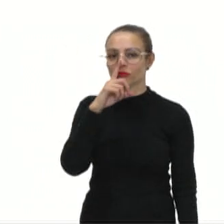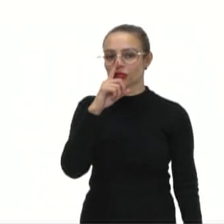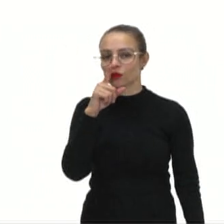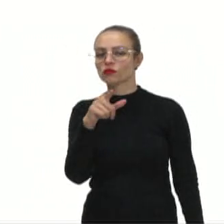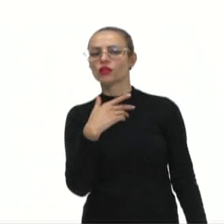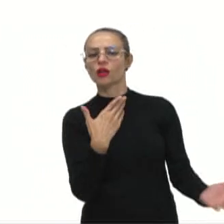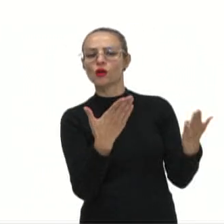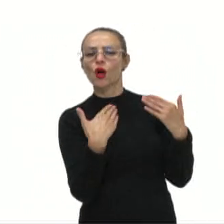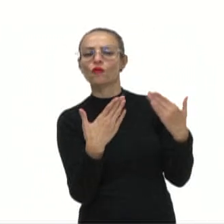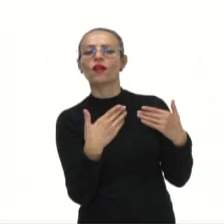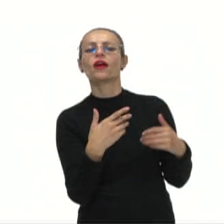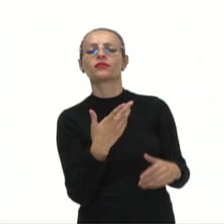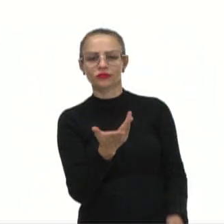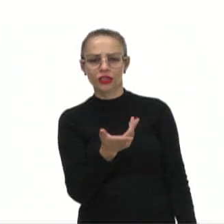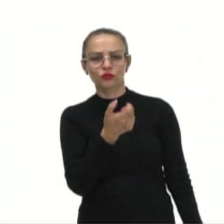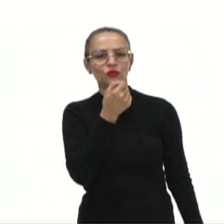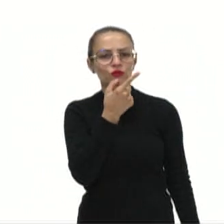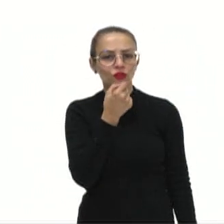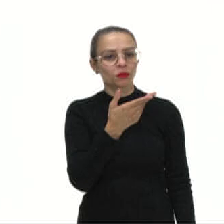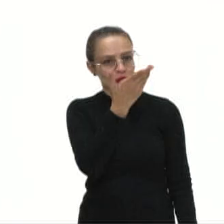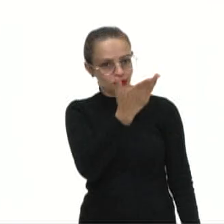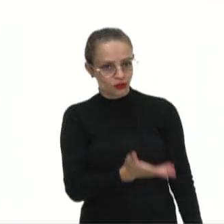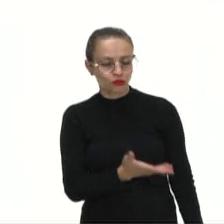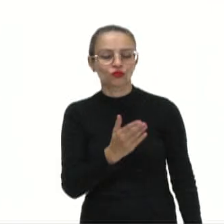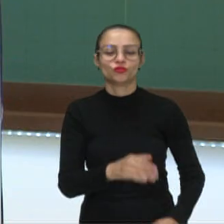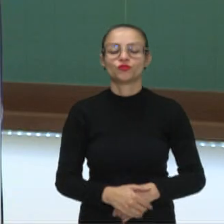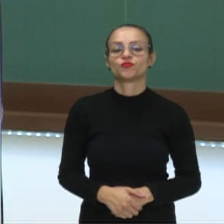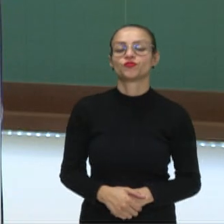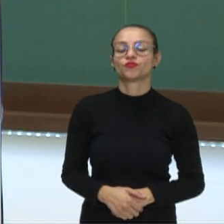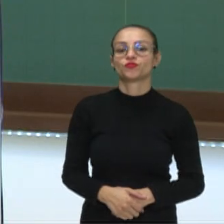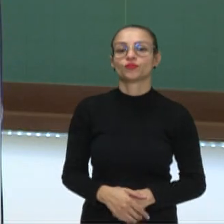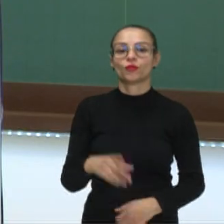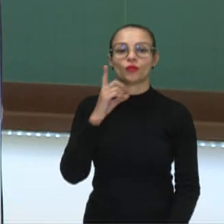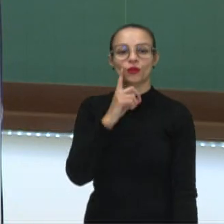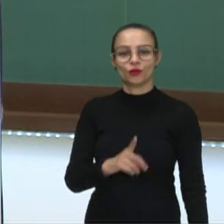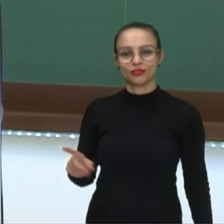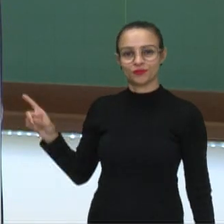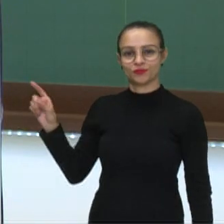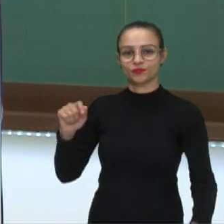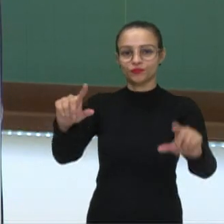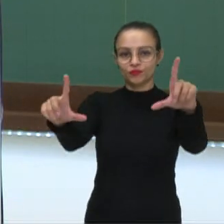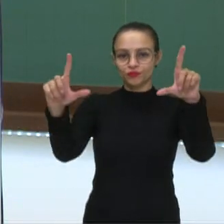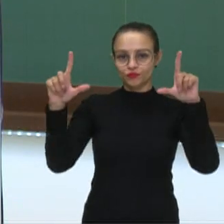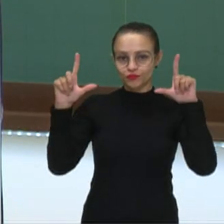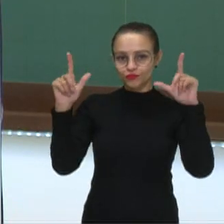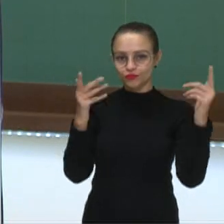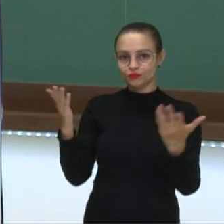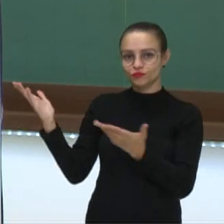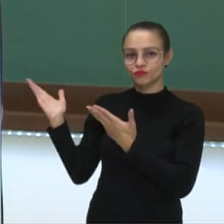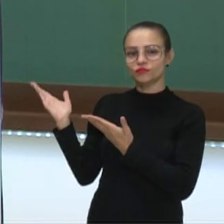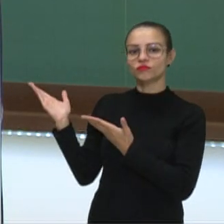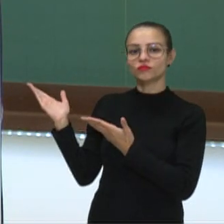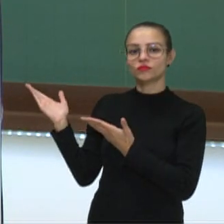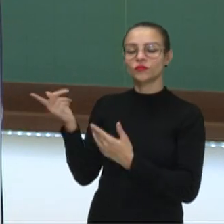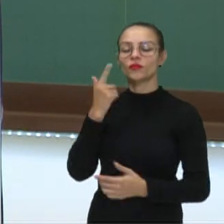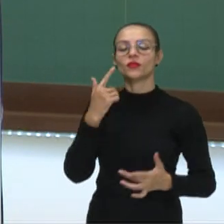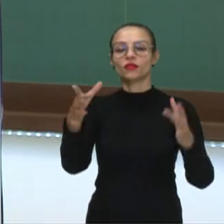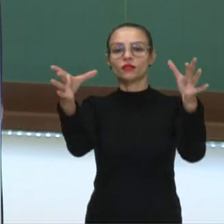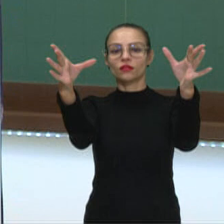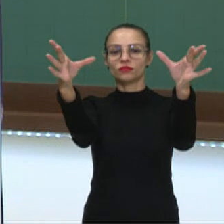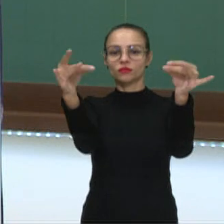Converse com o farmacêutico desse estabelecimento. Dando um close aqui no cartaz, eu posso ver os